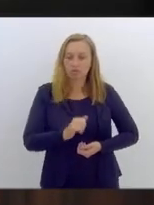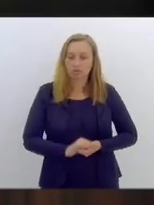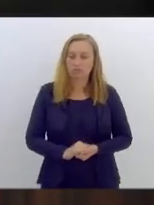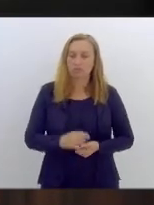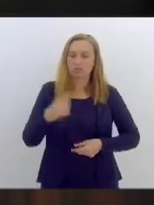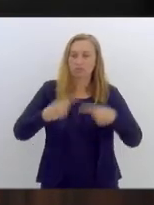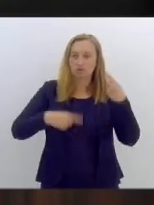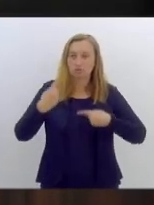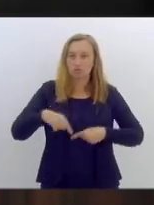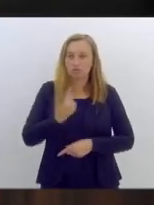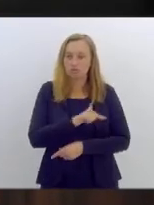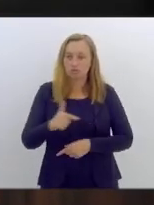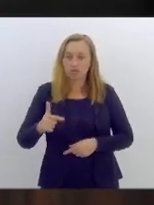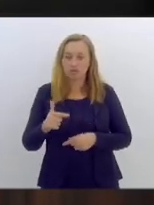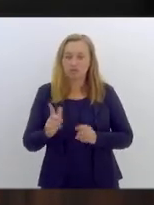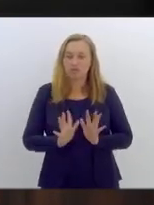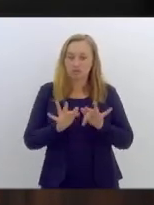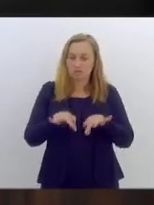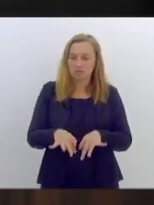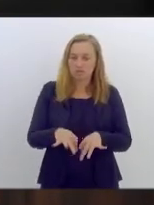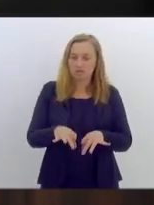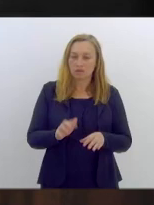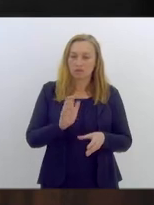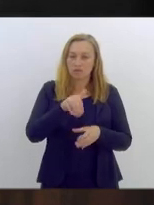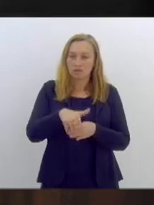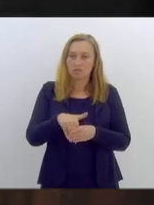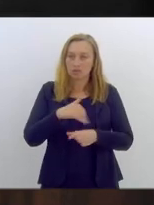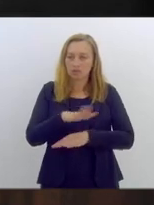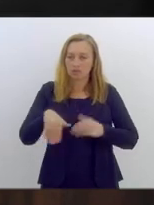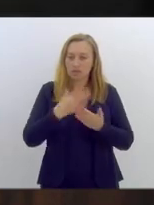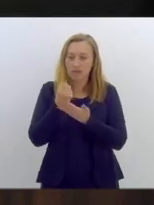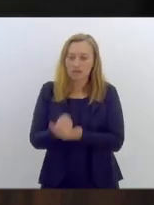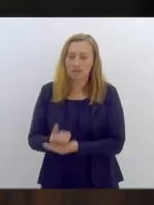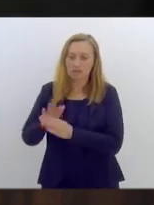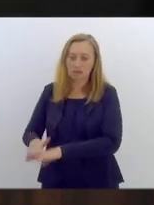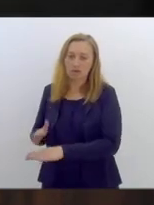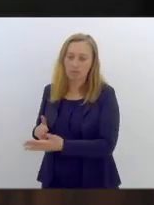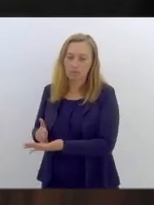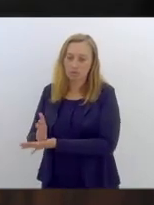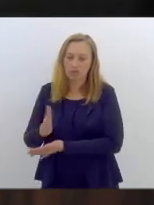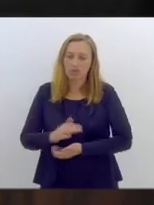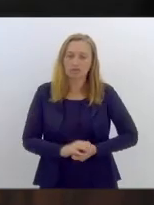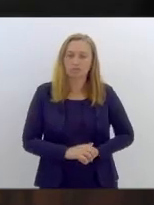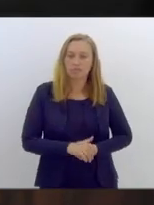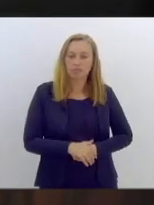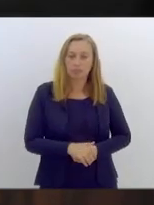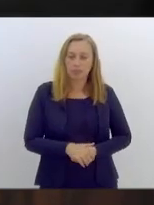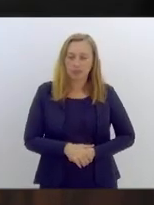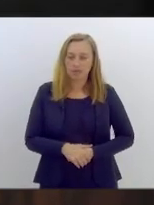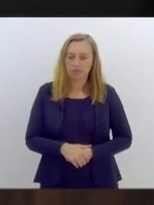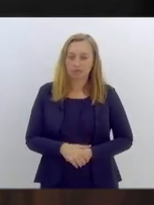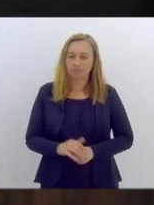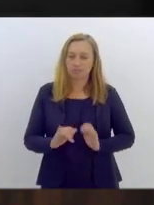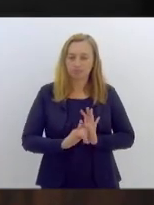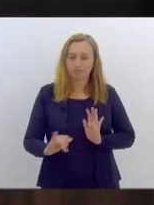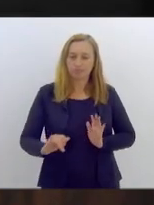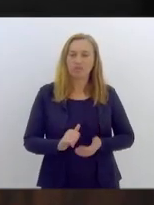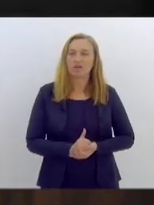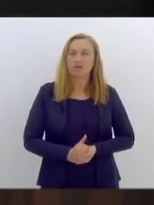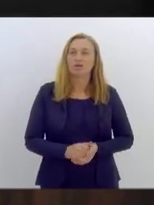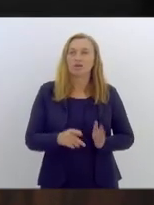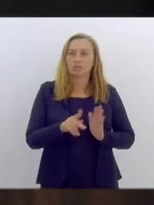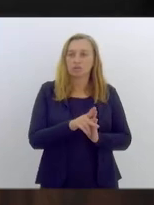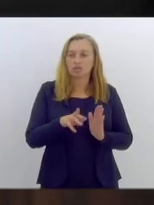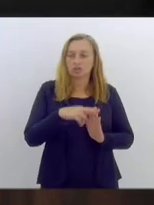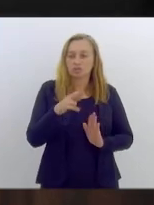Em discussão. Não havendo quem queira discutir, em votação, os senhores que aprovam, como estão, aprovado, vai a promulgação.